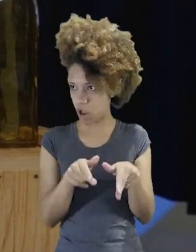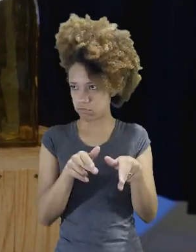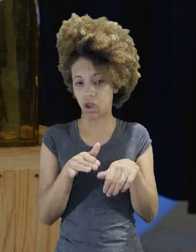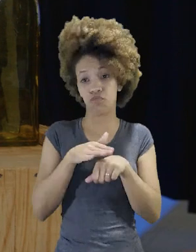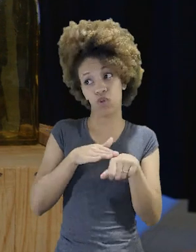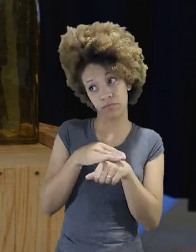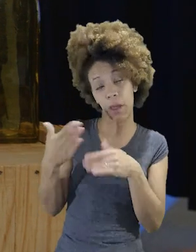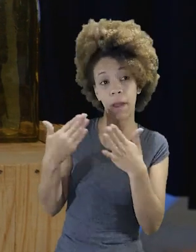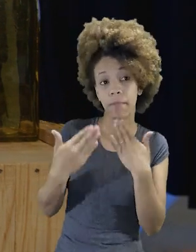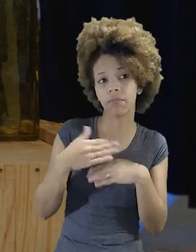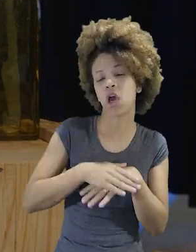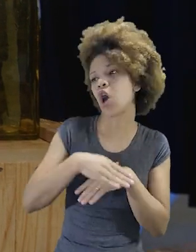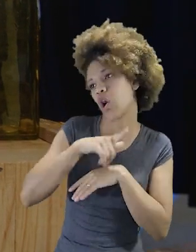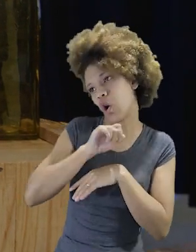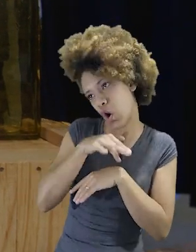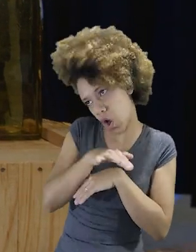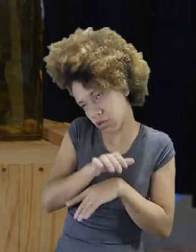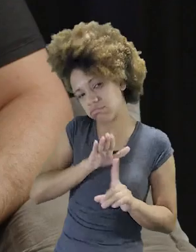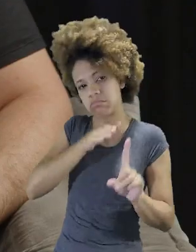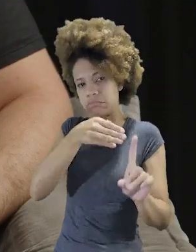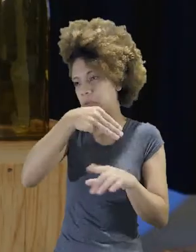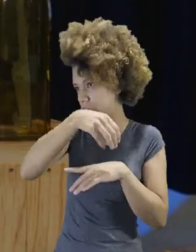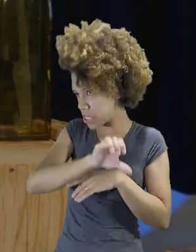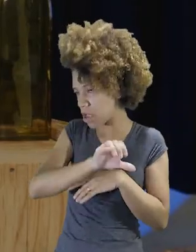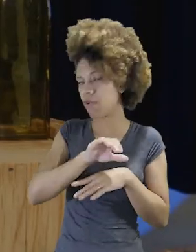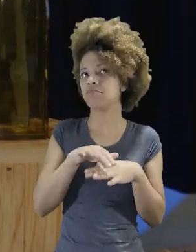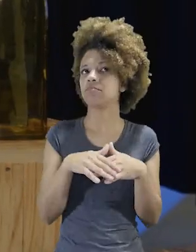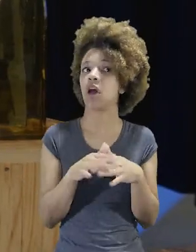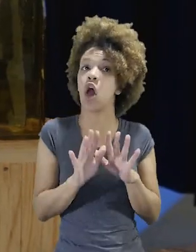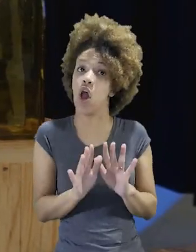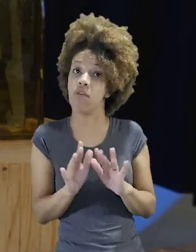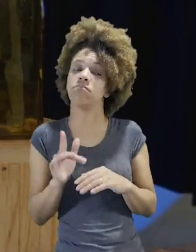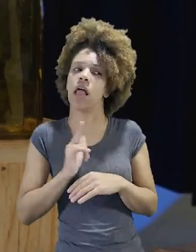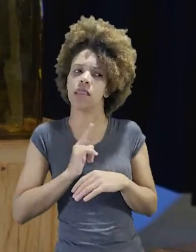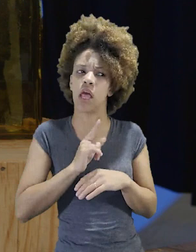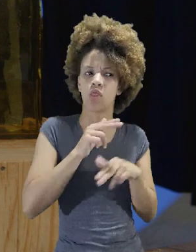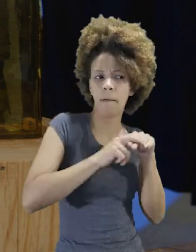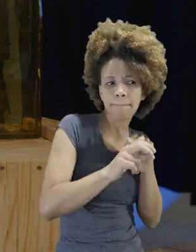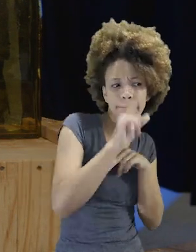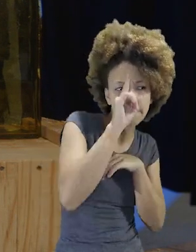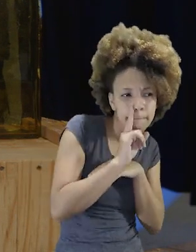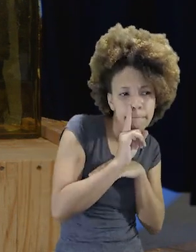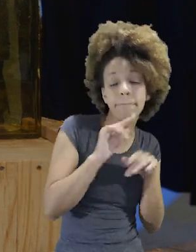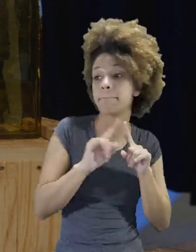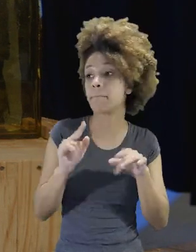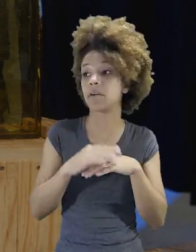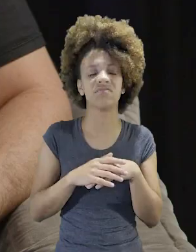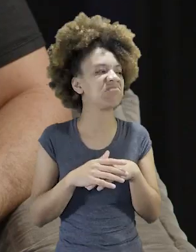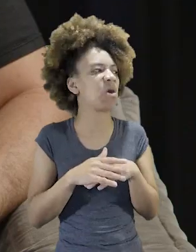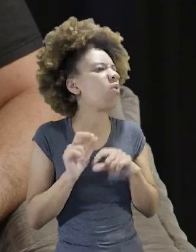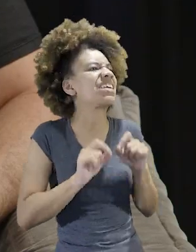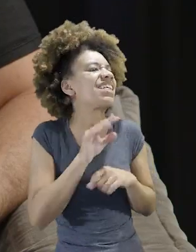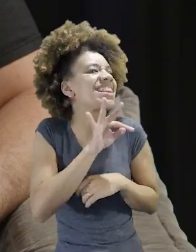isso aí foi uma conversa que eu tive com Grande Mestre goghin cara maior dos Mcs ele fala ele falou eu tava tendo um negócio na São Bento mas Brasília a gente também